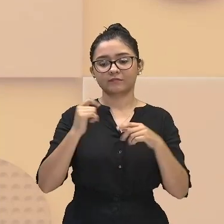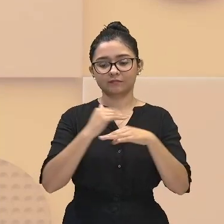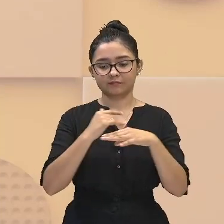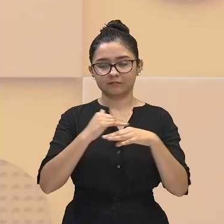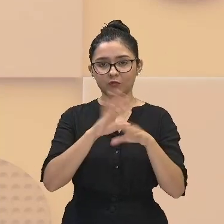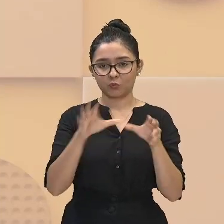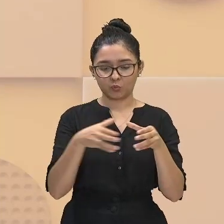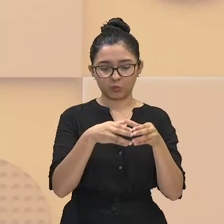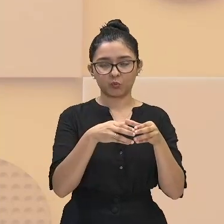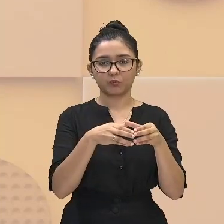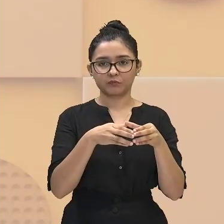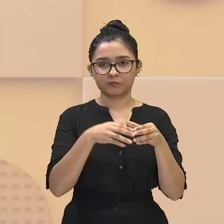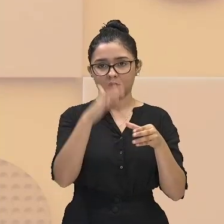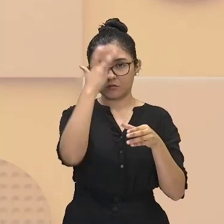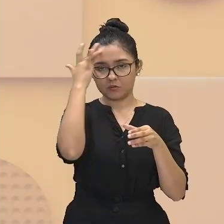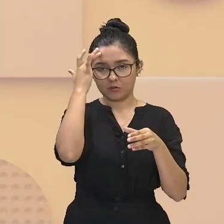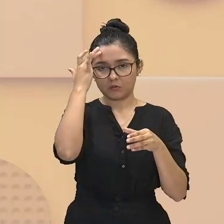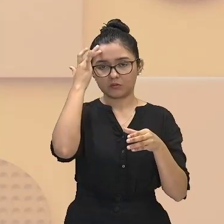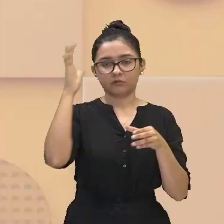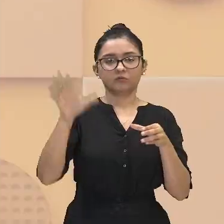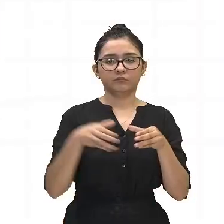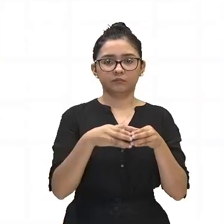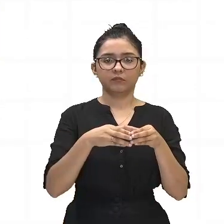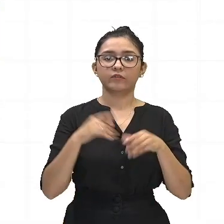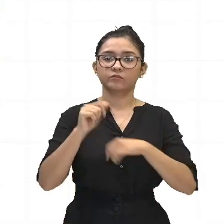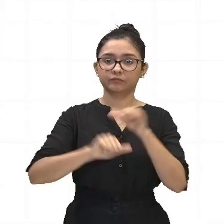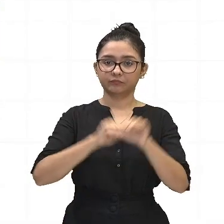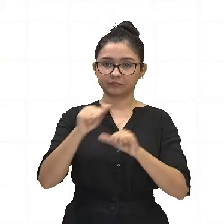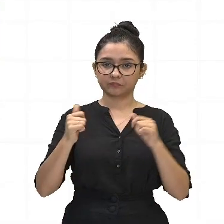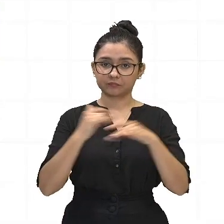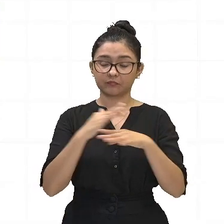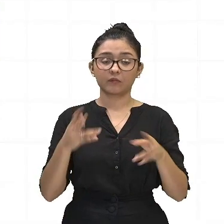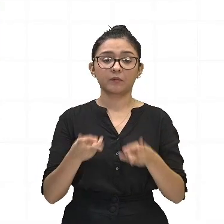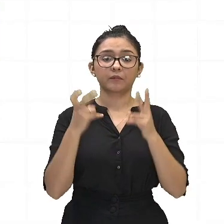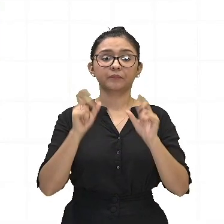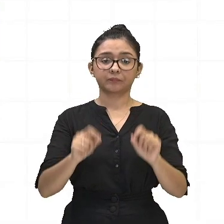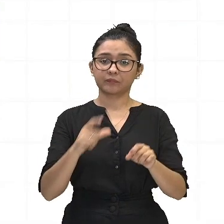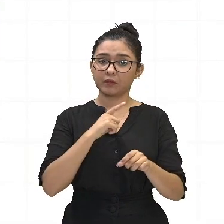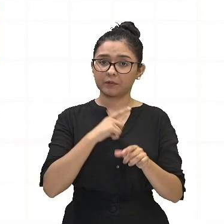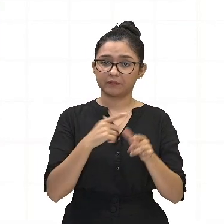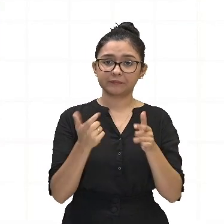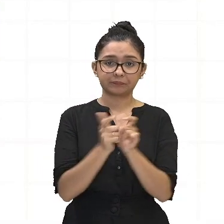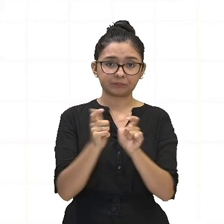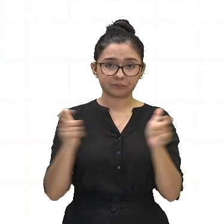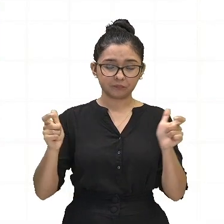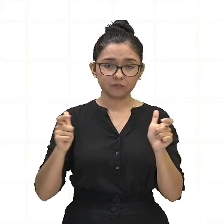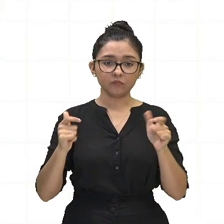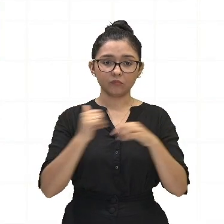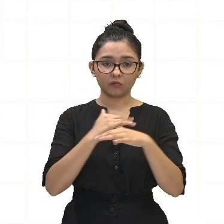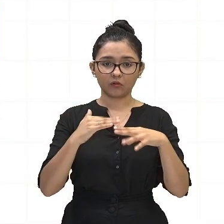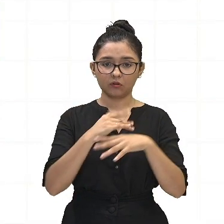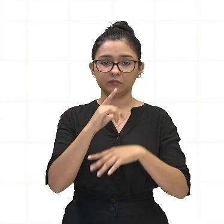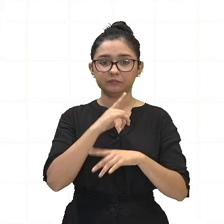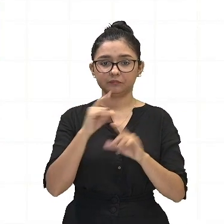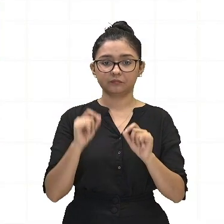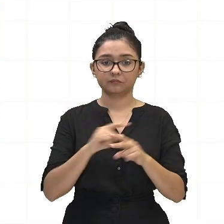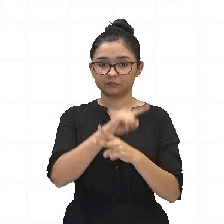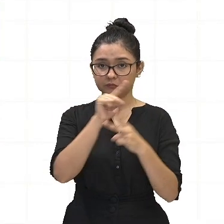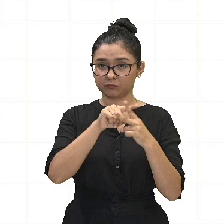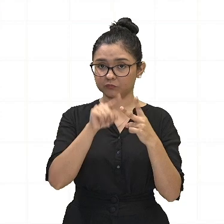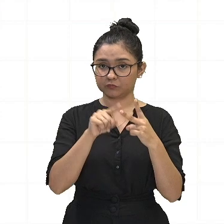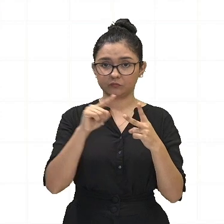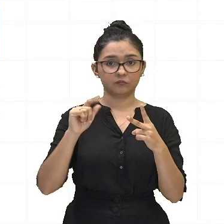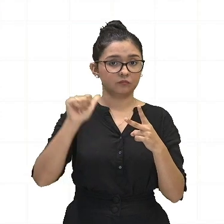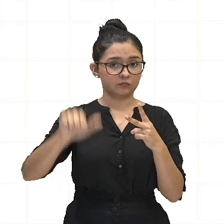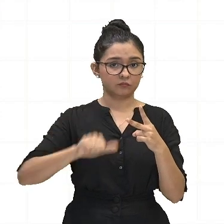gente vai observar aqui no texto que nós vamos ter o crescimento urbano. Então, nós já temos aqui duas